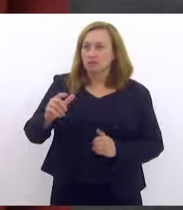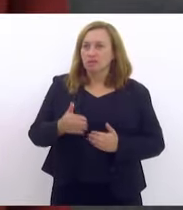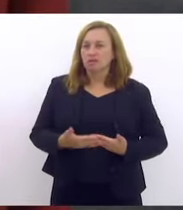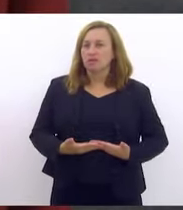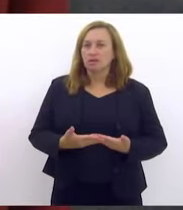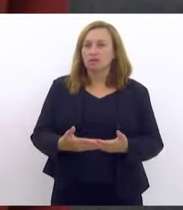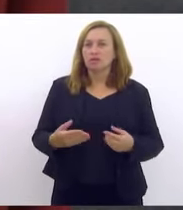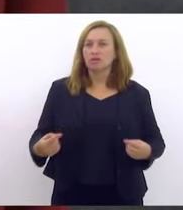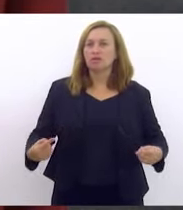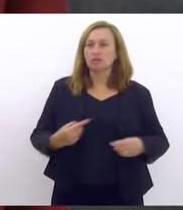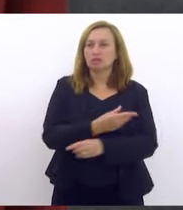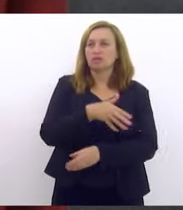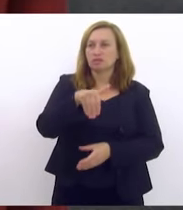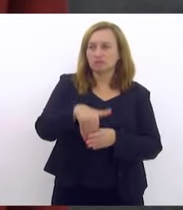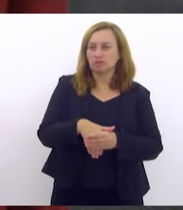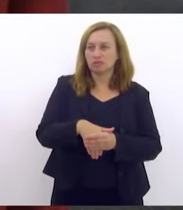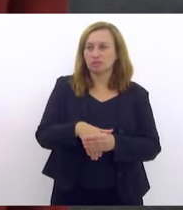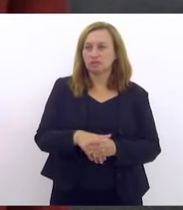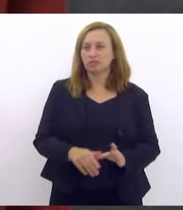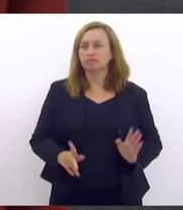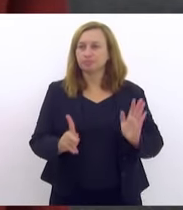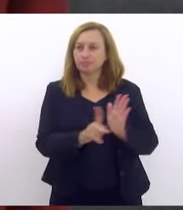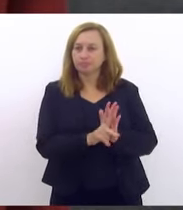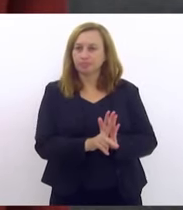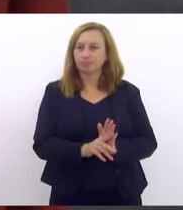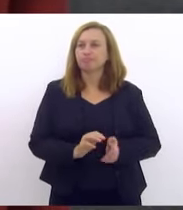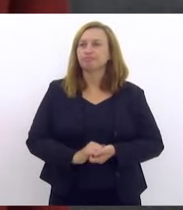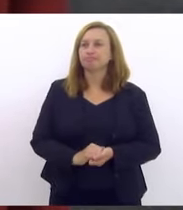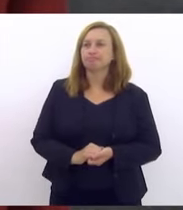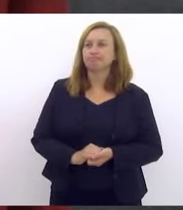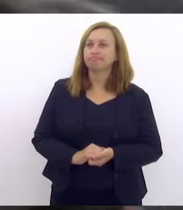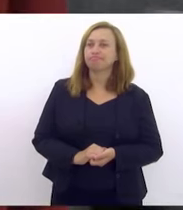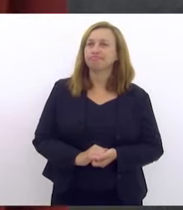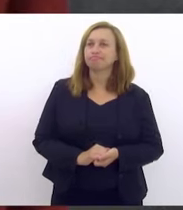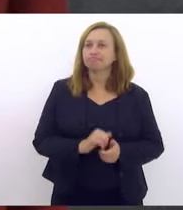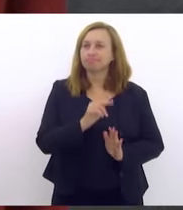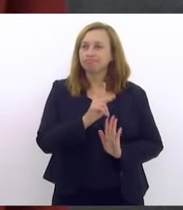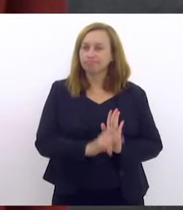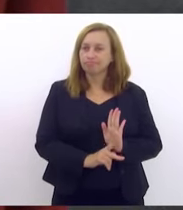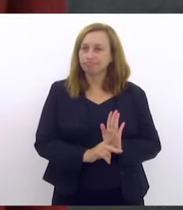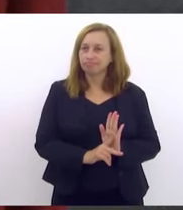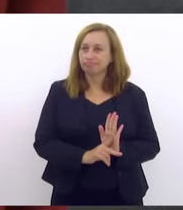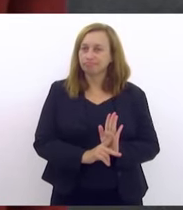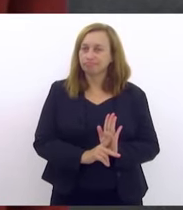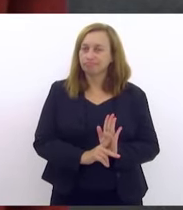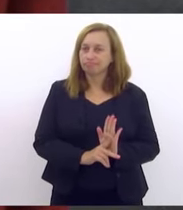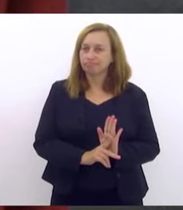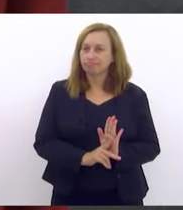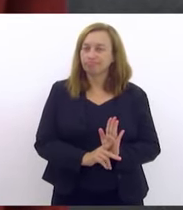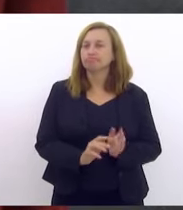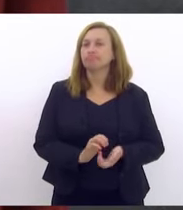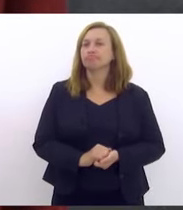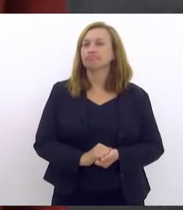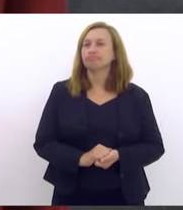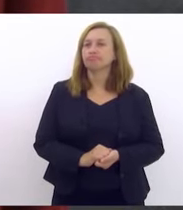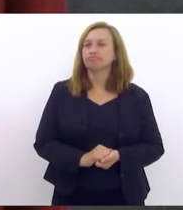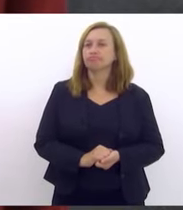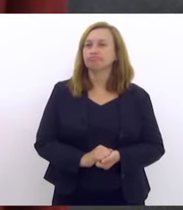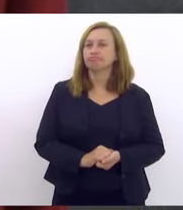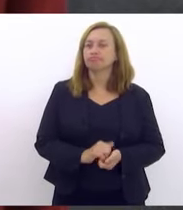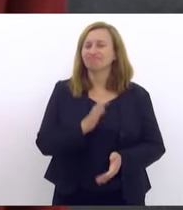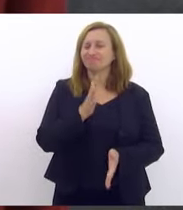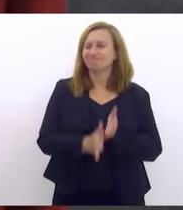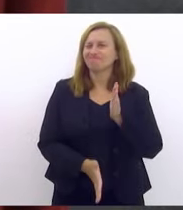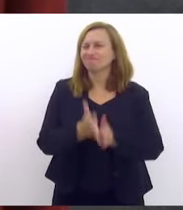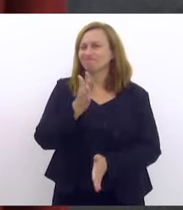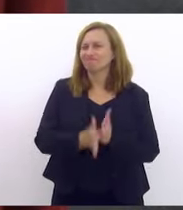voto contrário a esse projeto, por considerar que o projeto é infeliz, só cria confusão